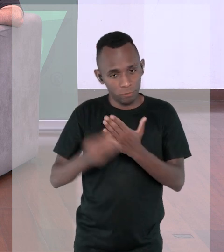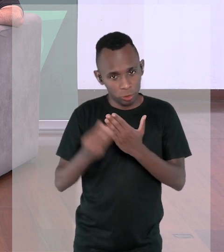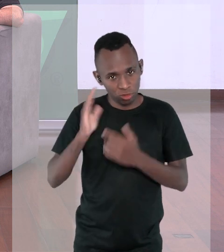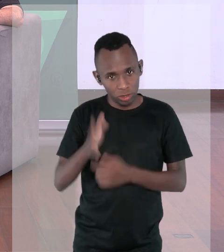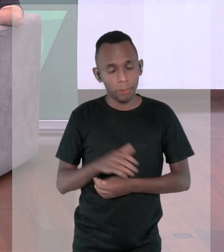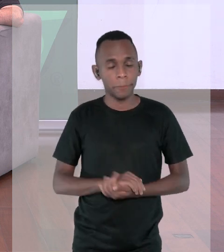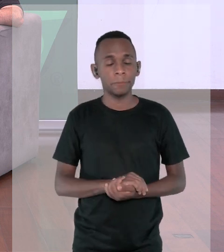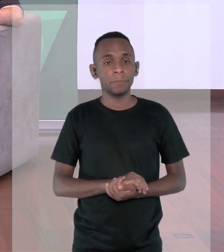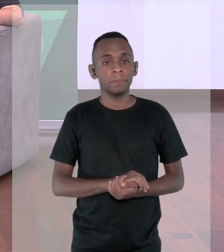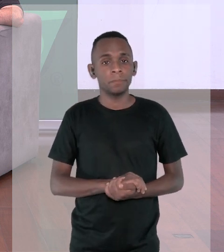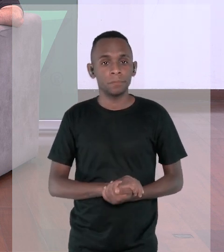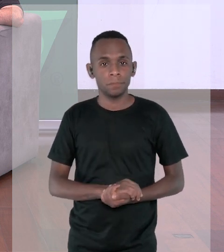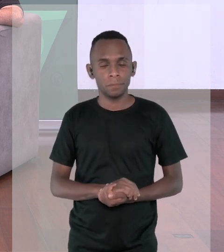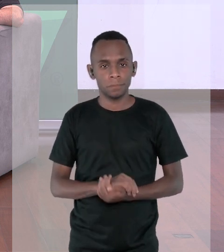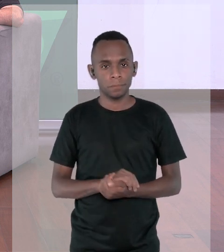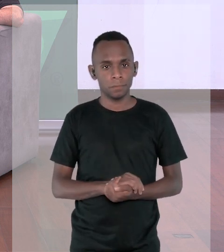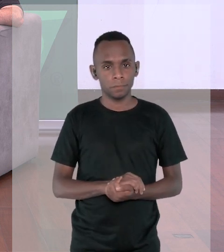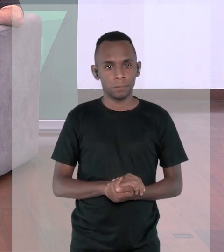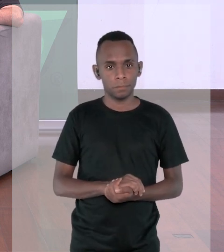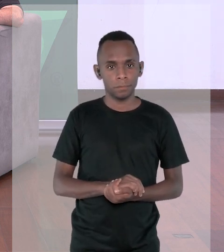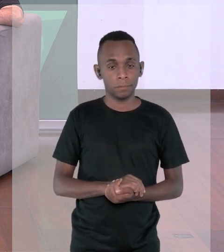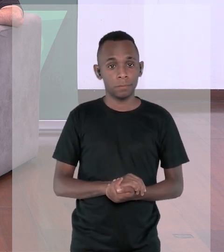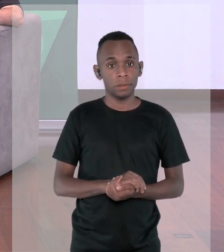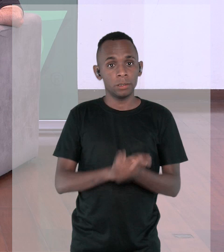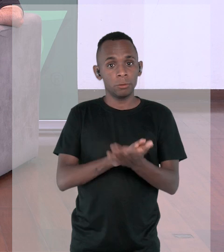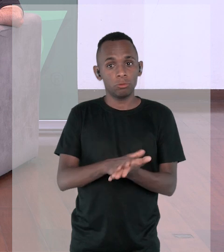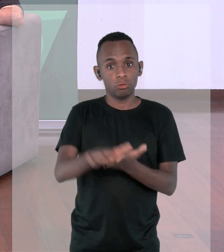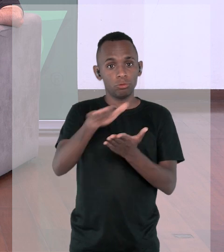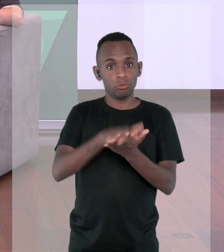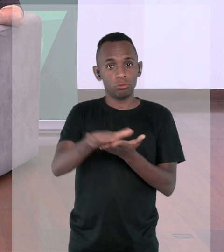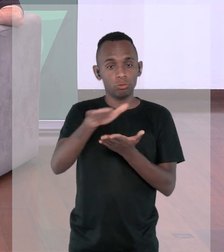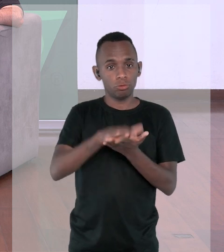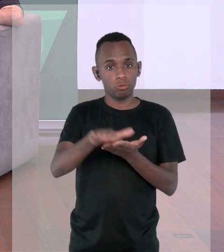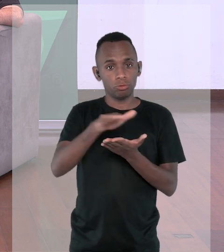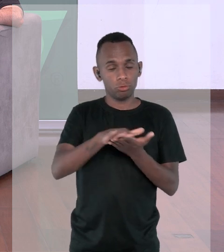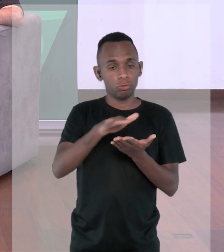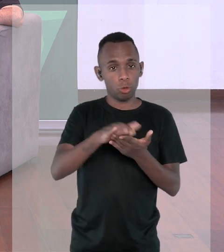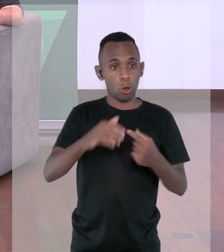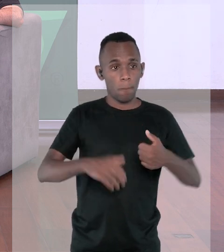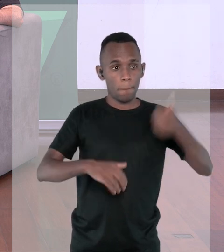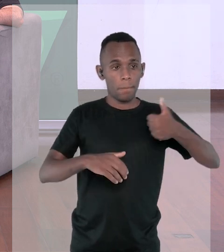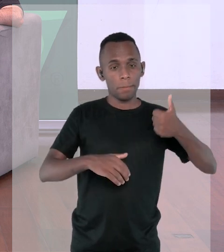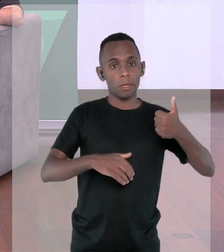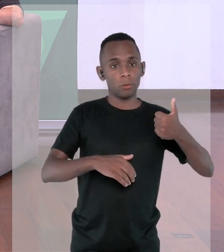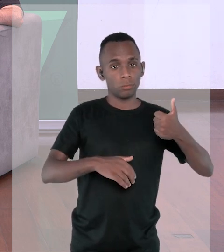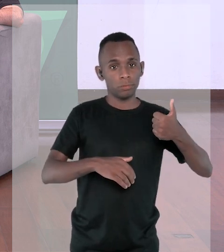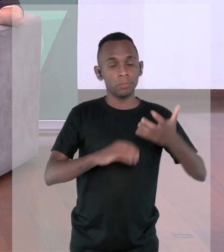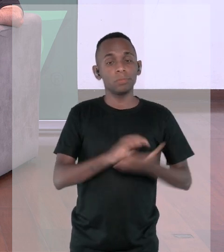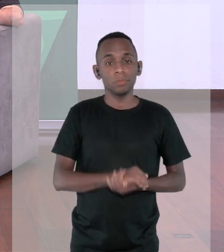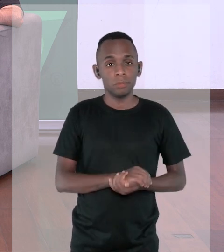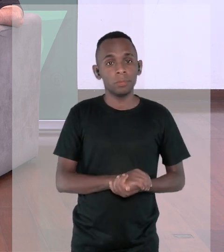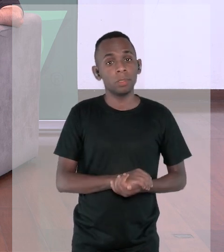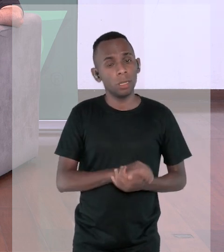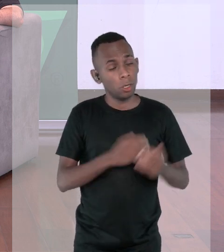Bom, a Manuela já mandou imprimir 3 vezes o Tudo Comunica 1. Esse é um sinal.